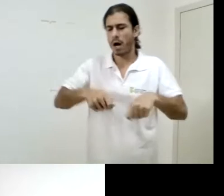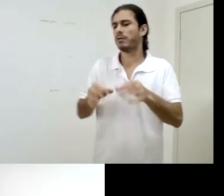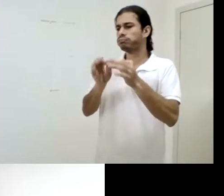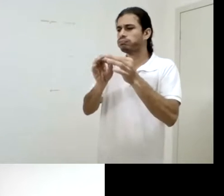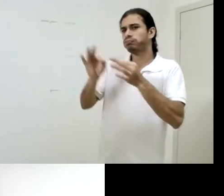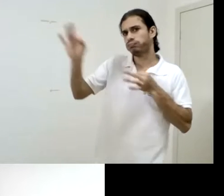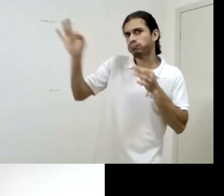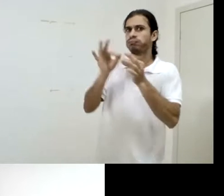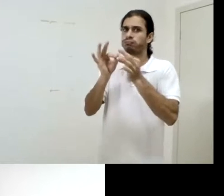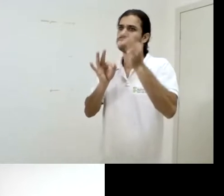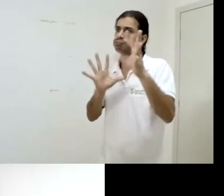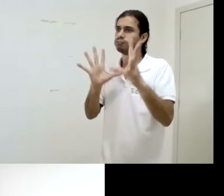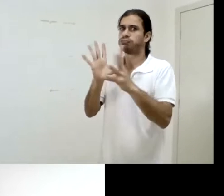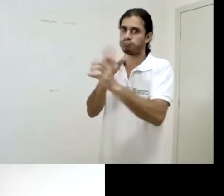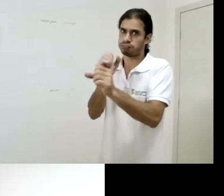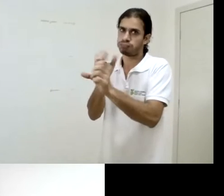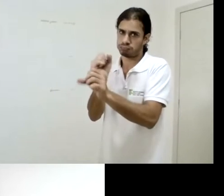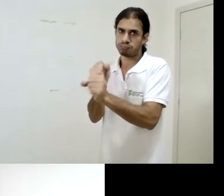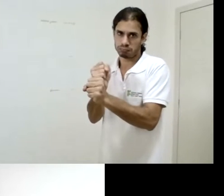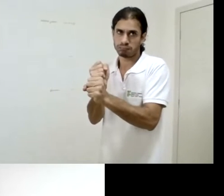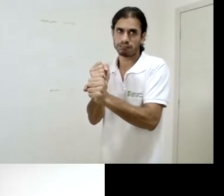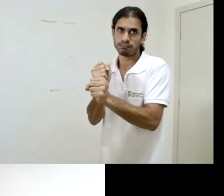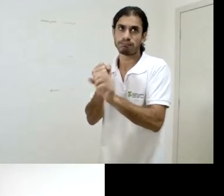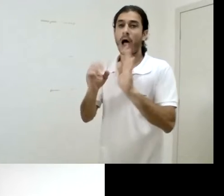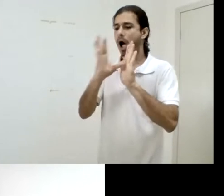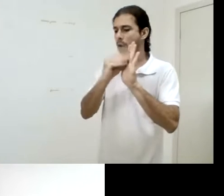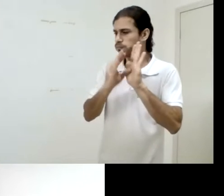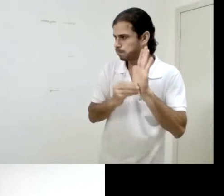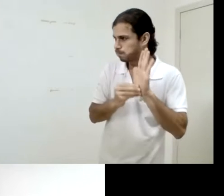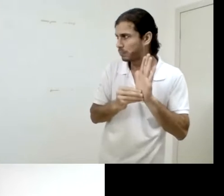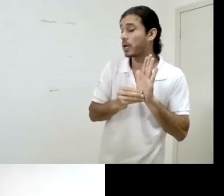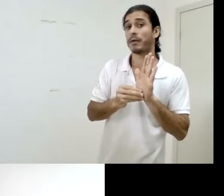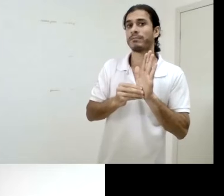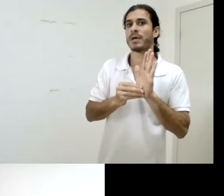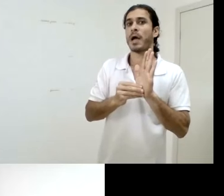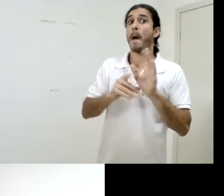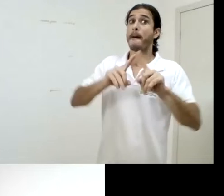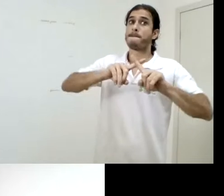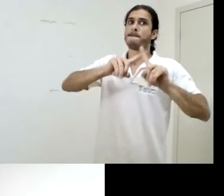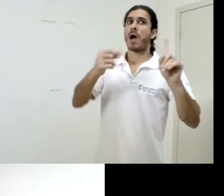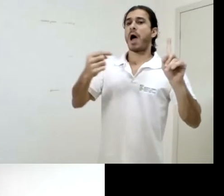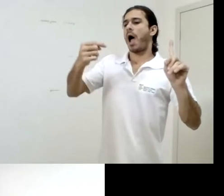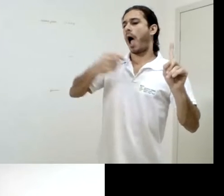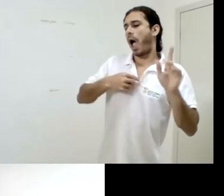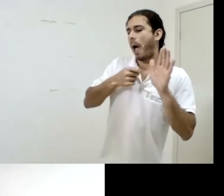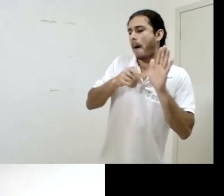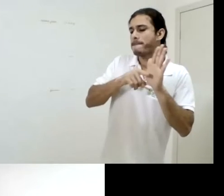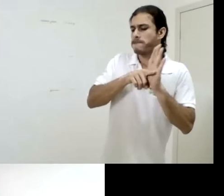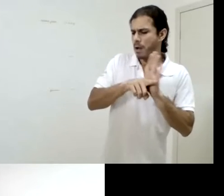Acontece. mas eu posso dar um outro sentido a essa mensuração. Eu fazer um outro tipo de análise,